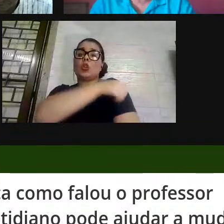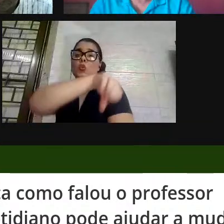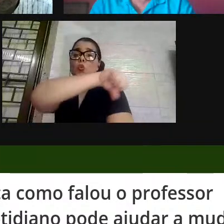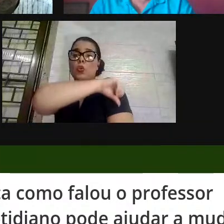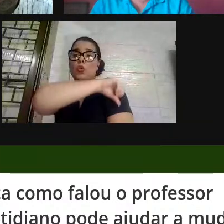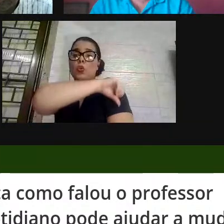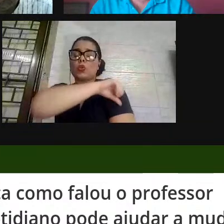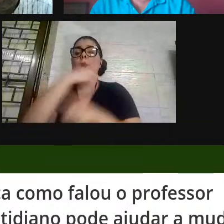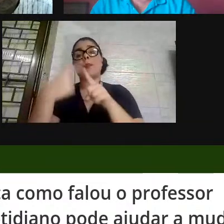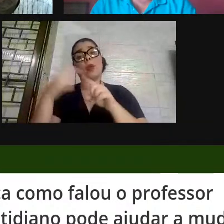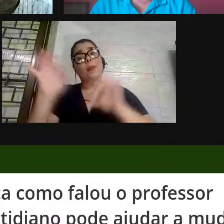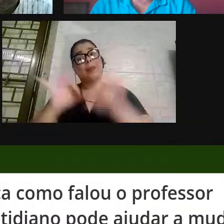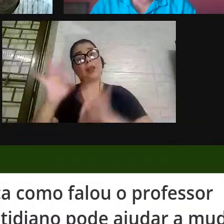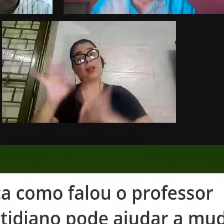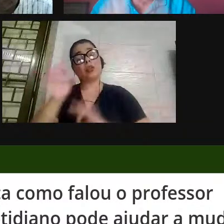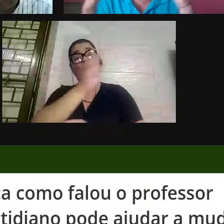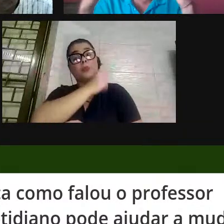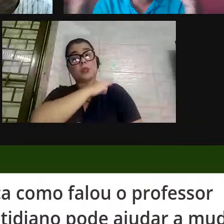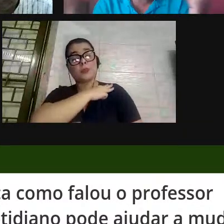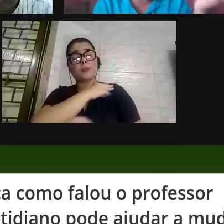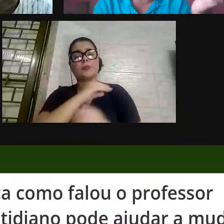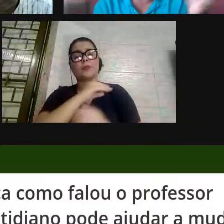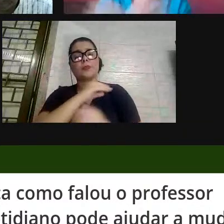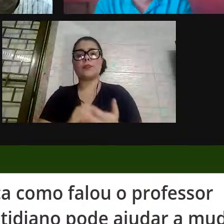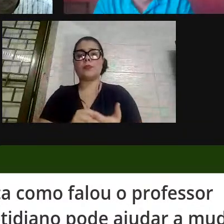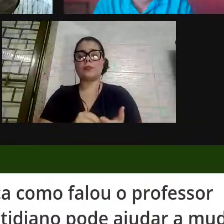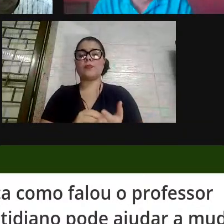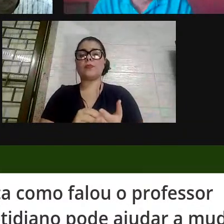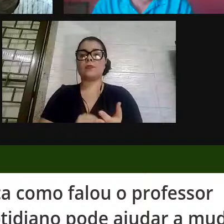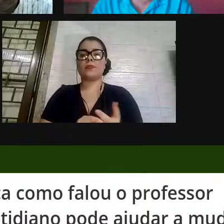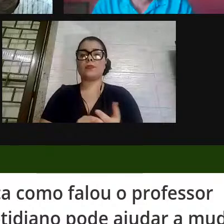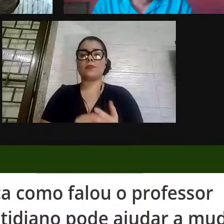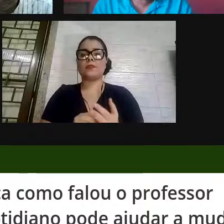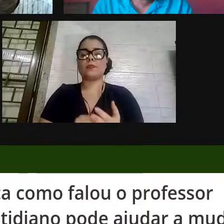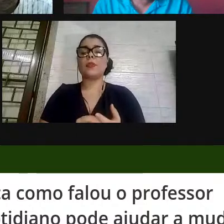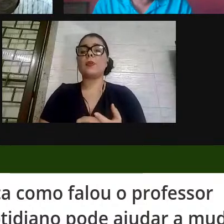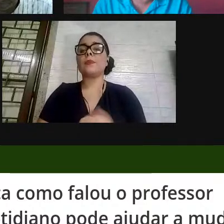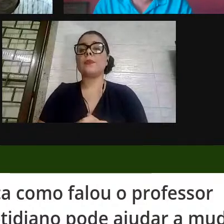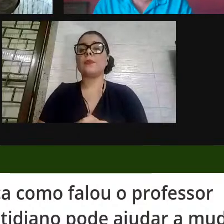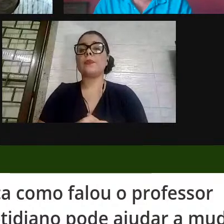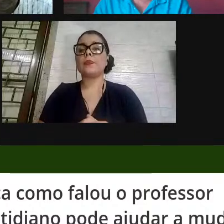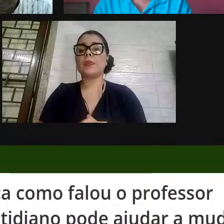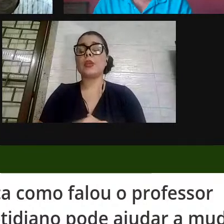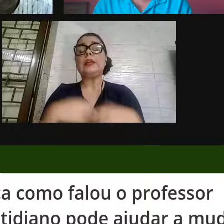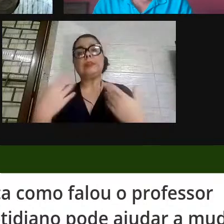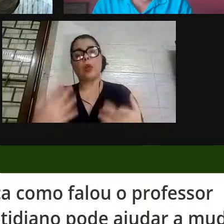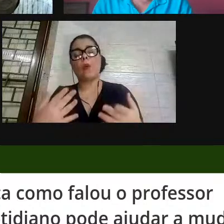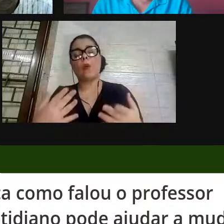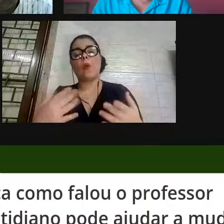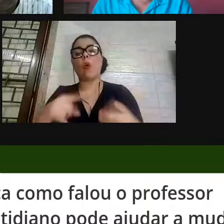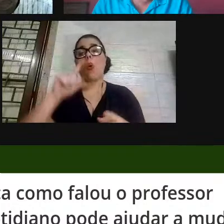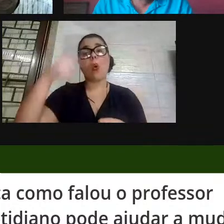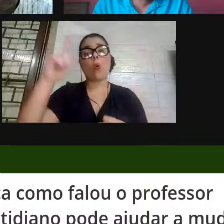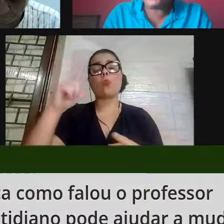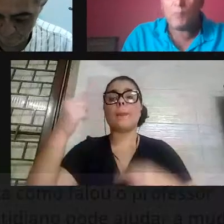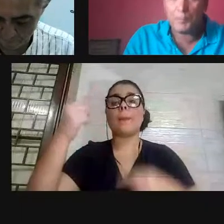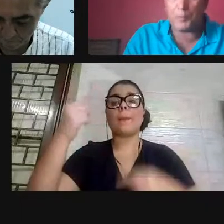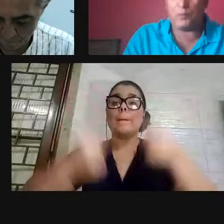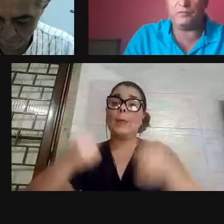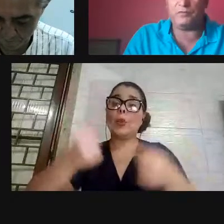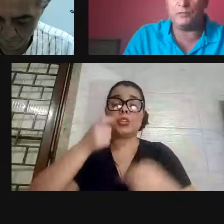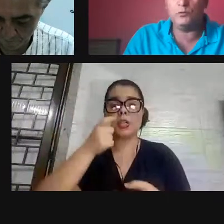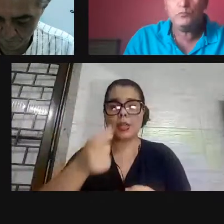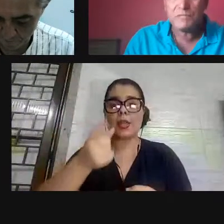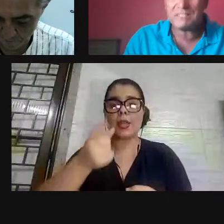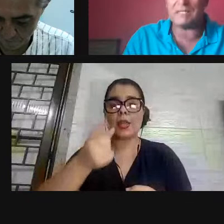médio, eles fizeram, e aí, de novo, mais uma política interessante, e eles fizeram